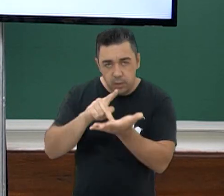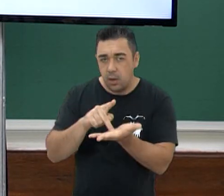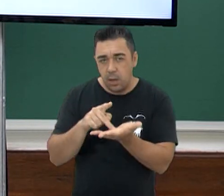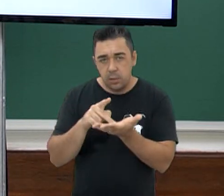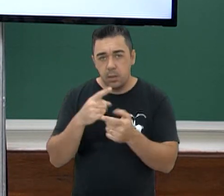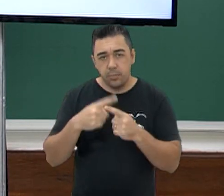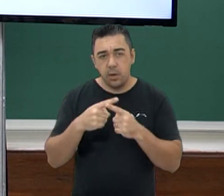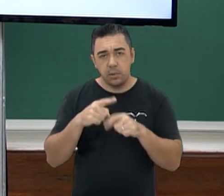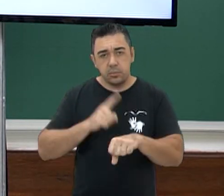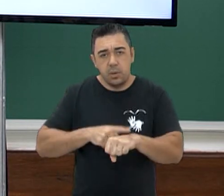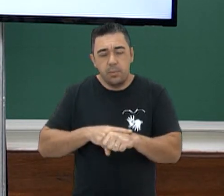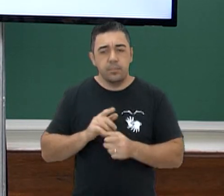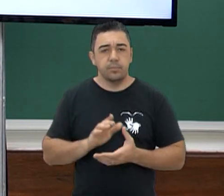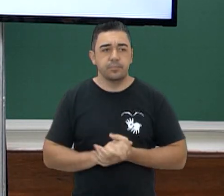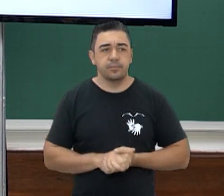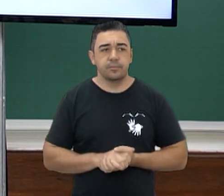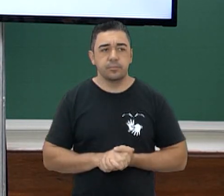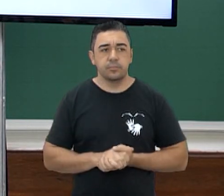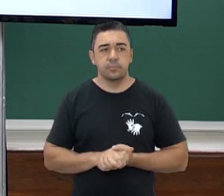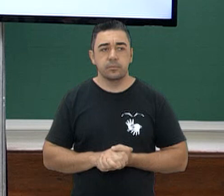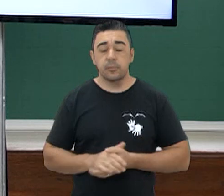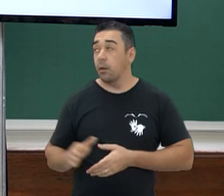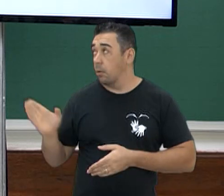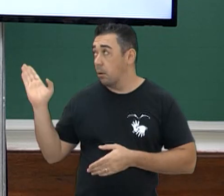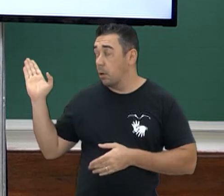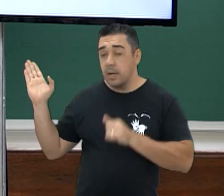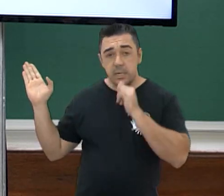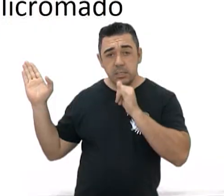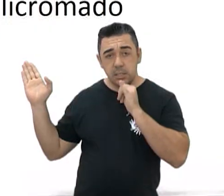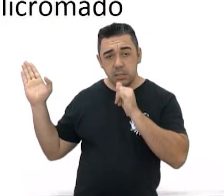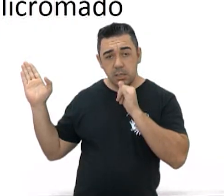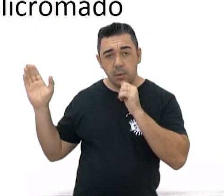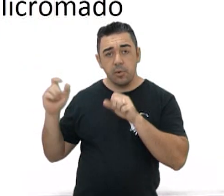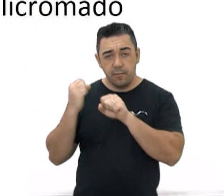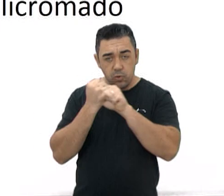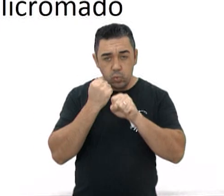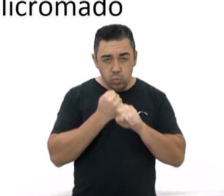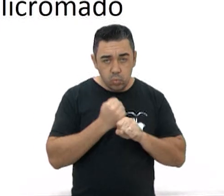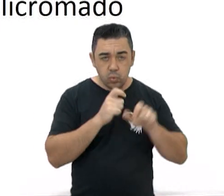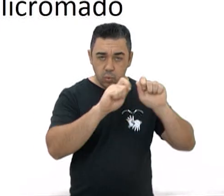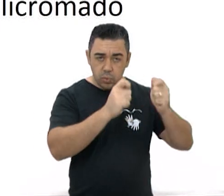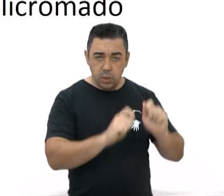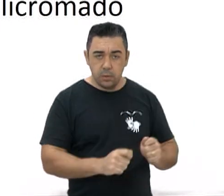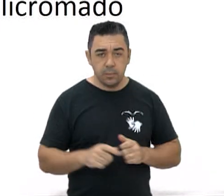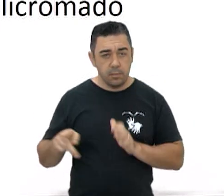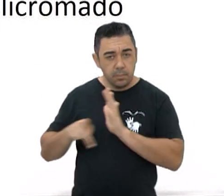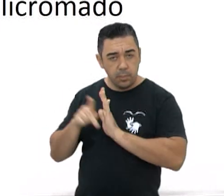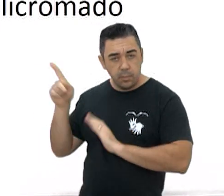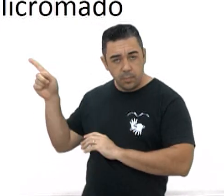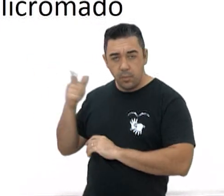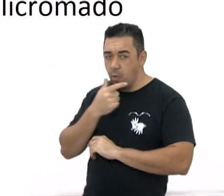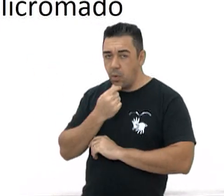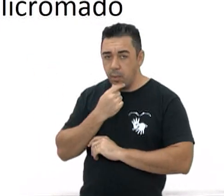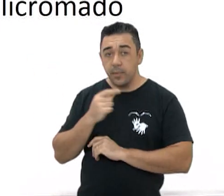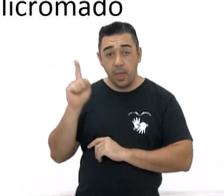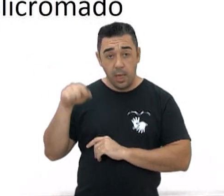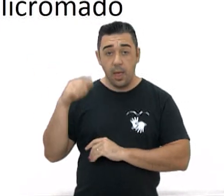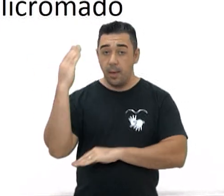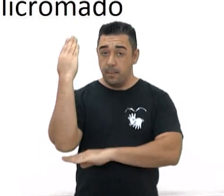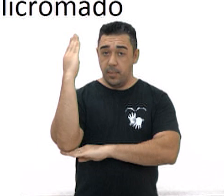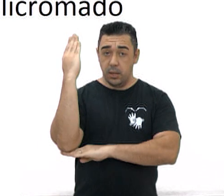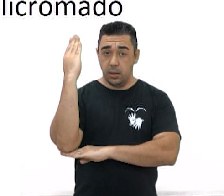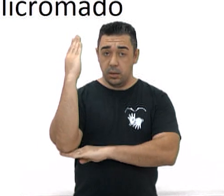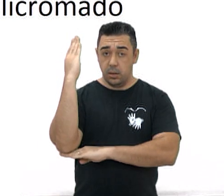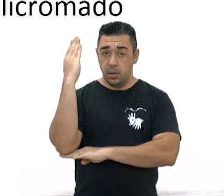causa do tempo. Aqui alguns exemplos das esculturas do Aleijadinho. Essa é em madeira, em